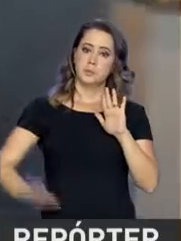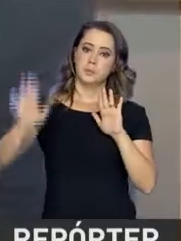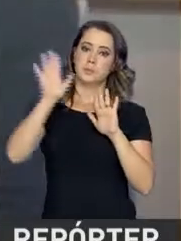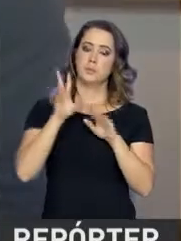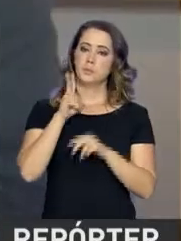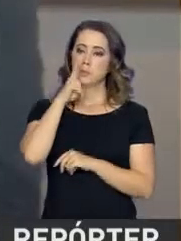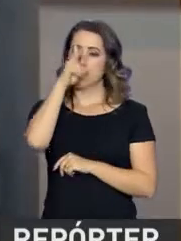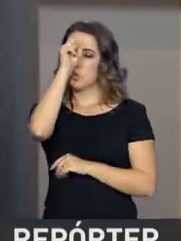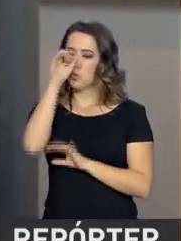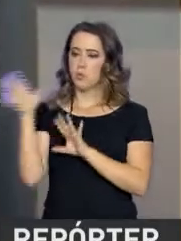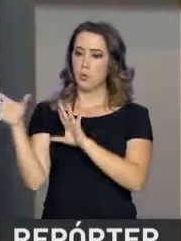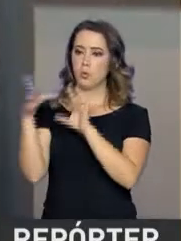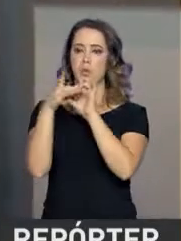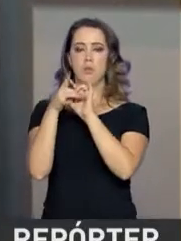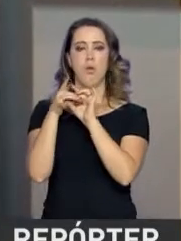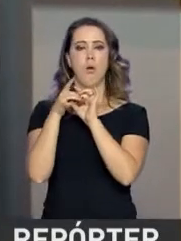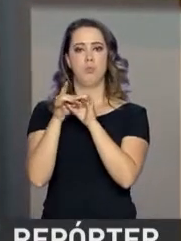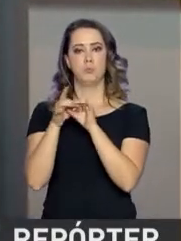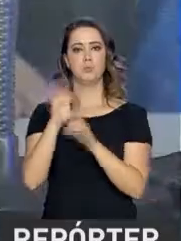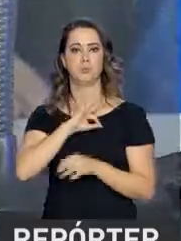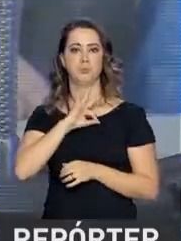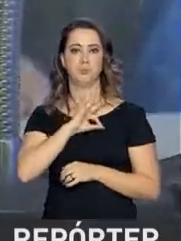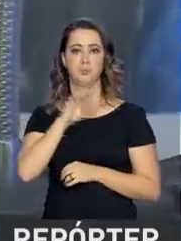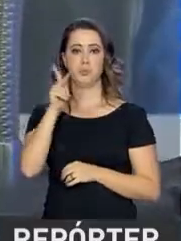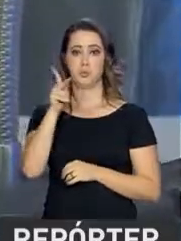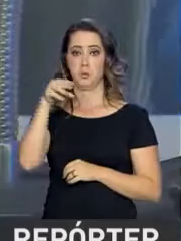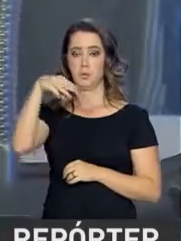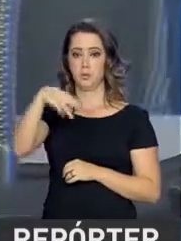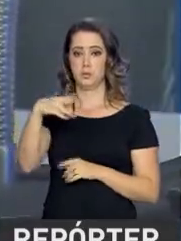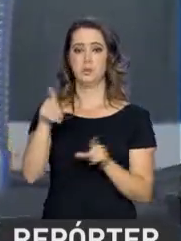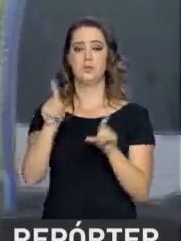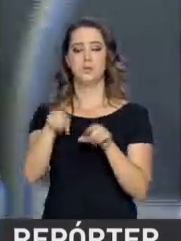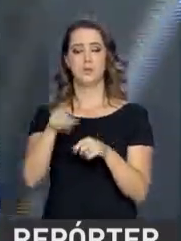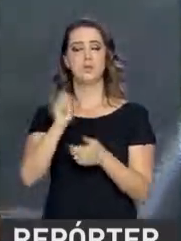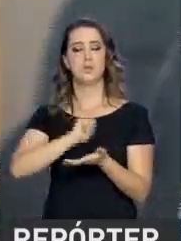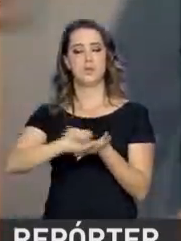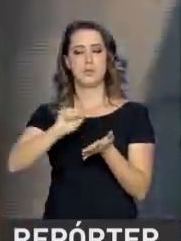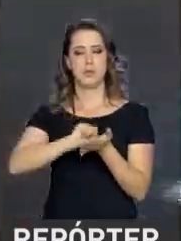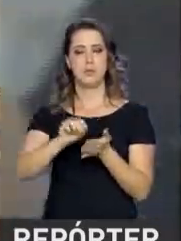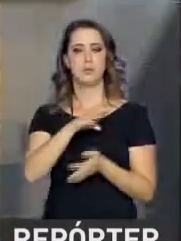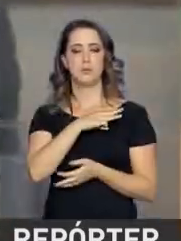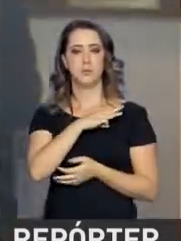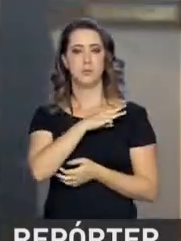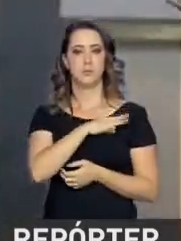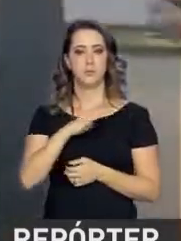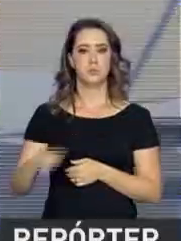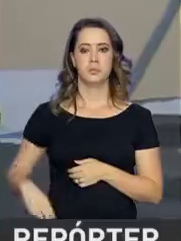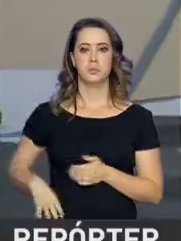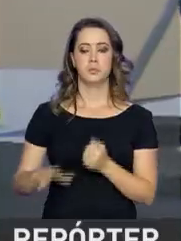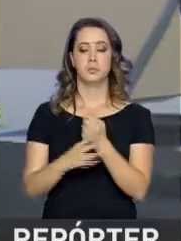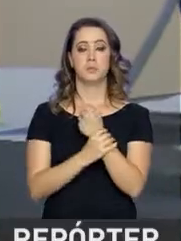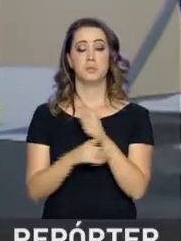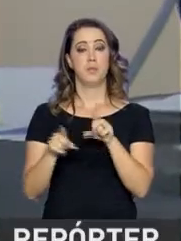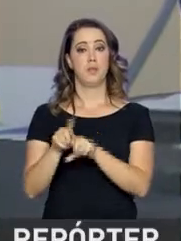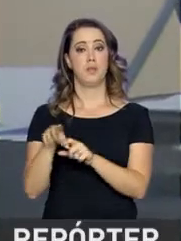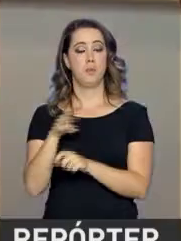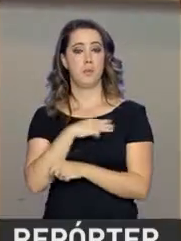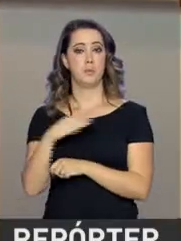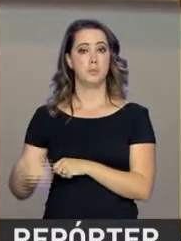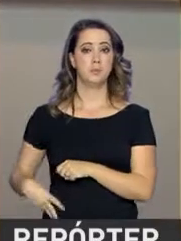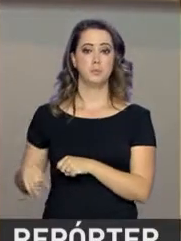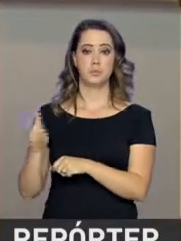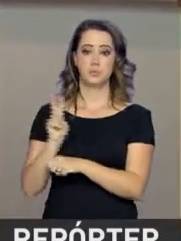das polícias militares foi assinado pelos ministros da segurança pública raul jungmann e da defesa general